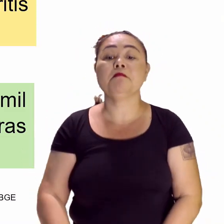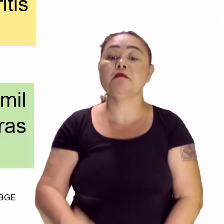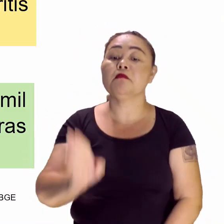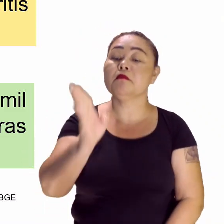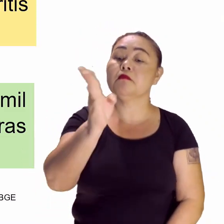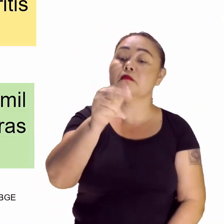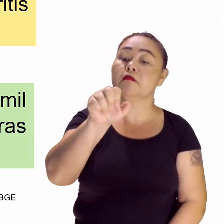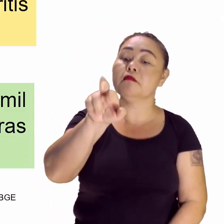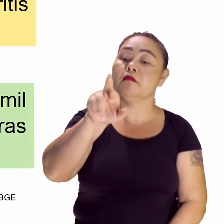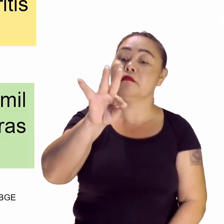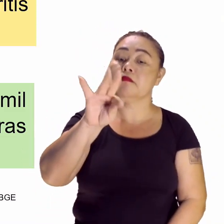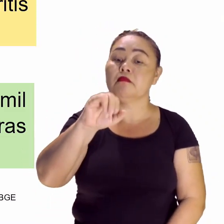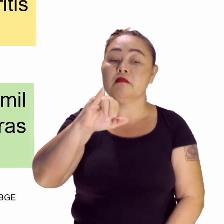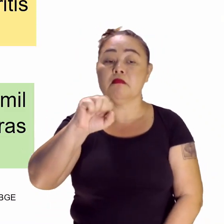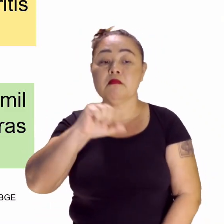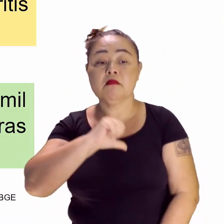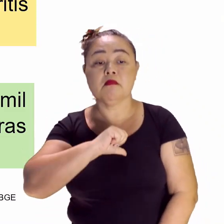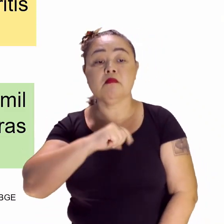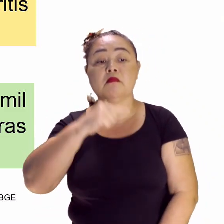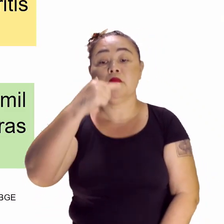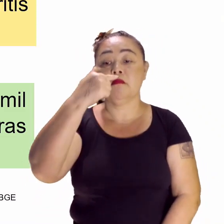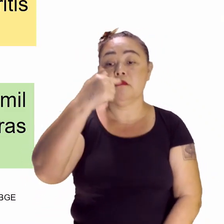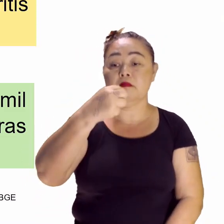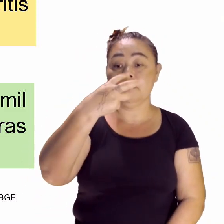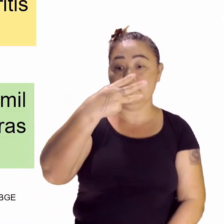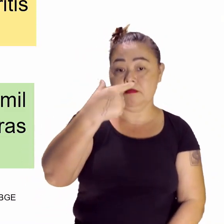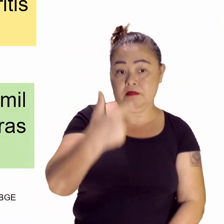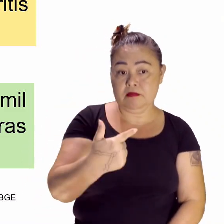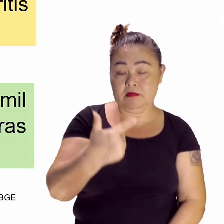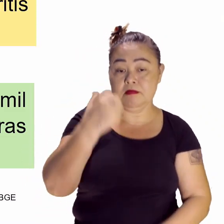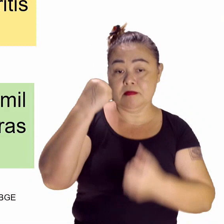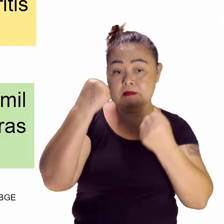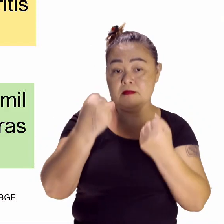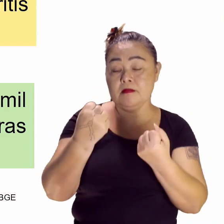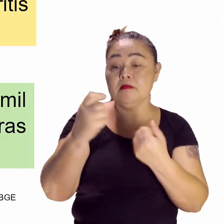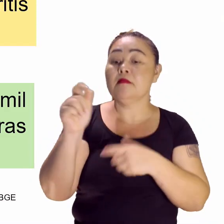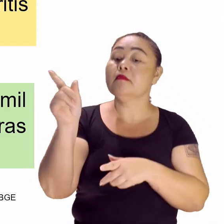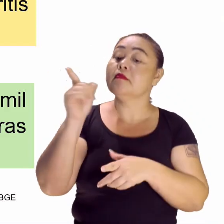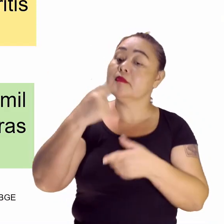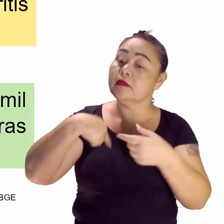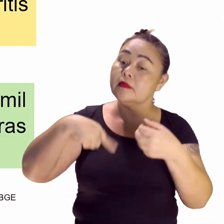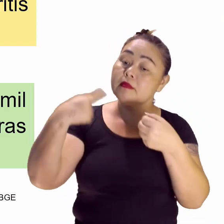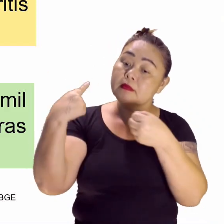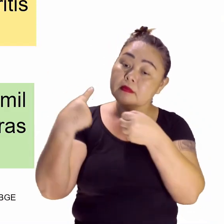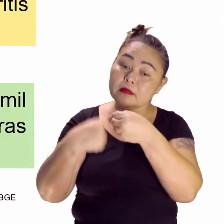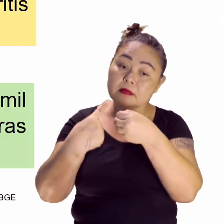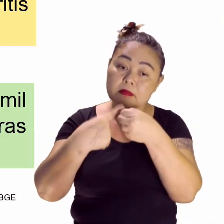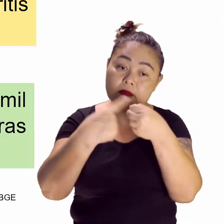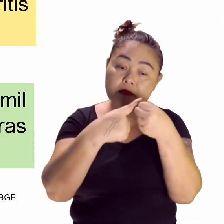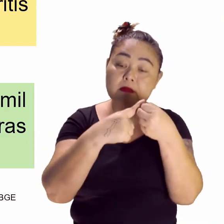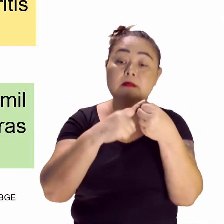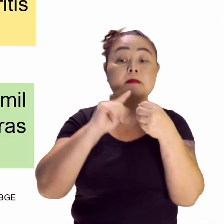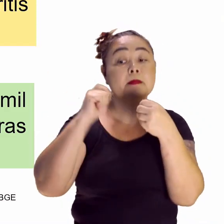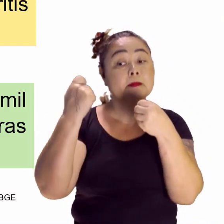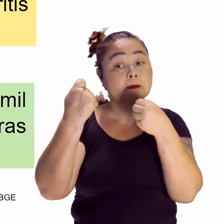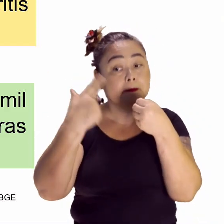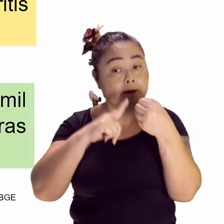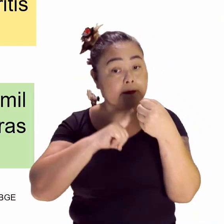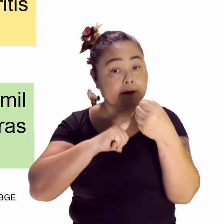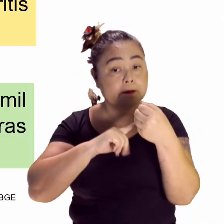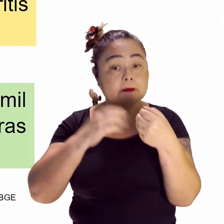Buritis 732 toneladas e Ariquemes com 695 toneladas